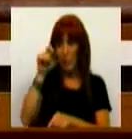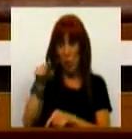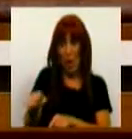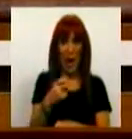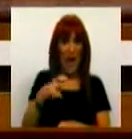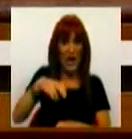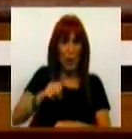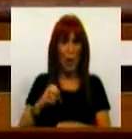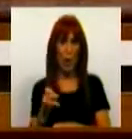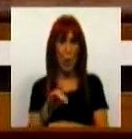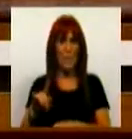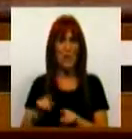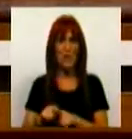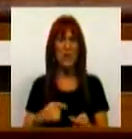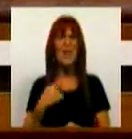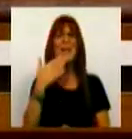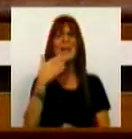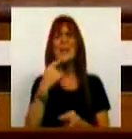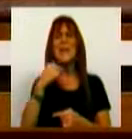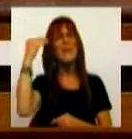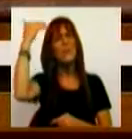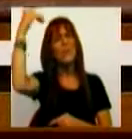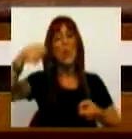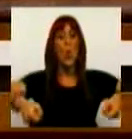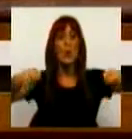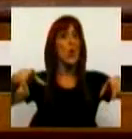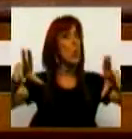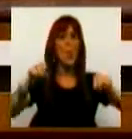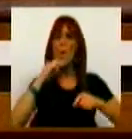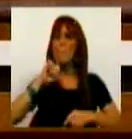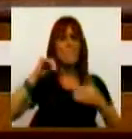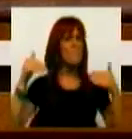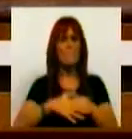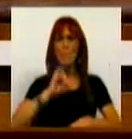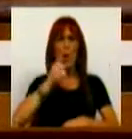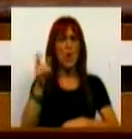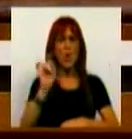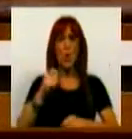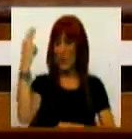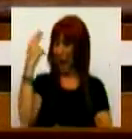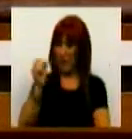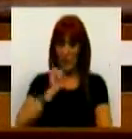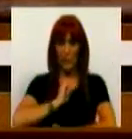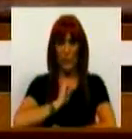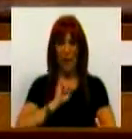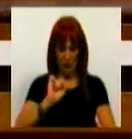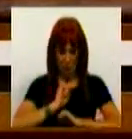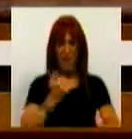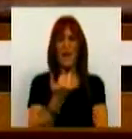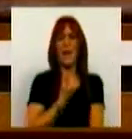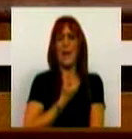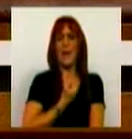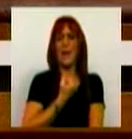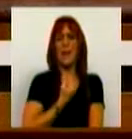António Amaral profetizou um dia: os cestos nunca podem morrer, a nossa arte é a nossa